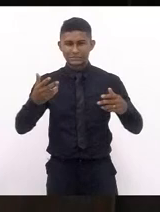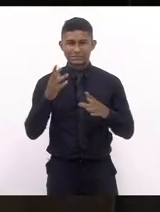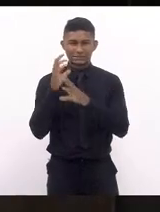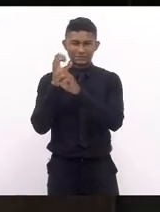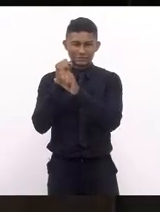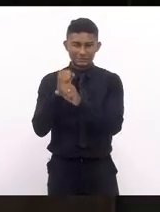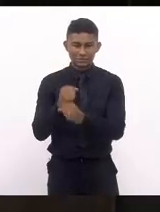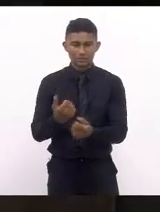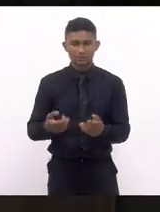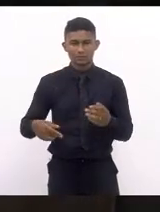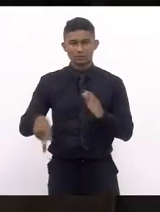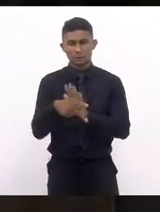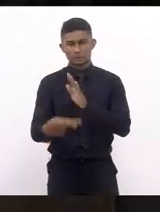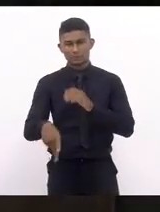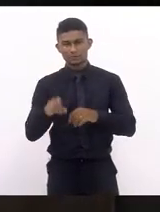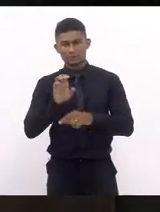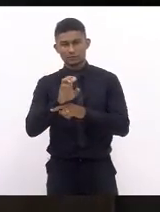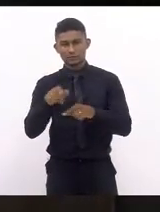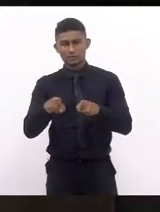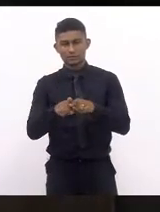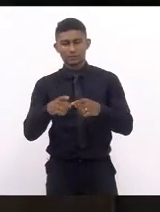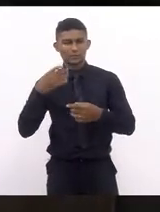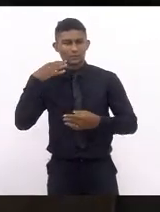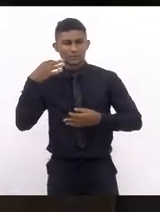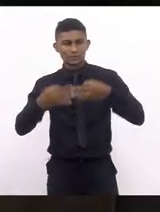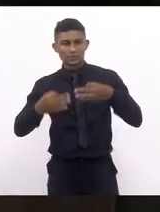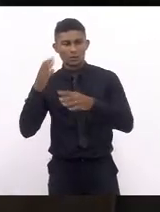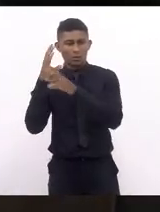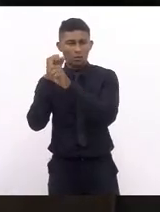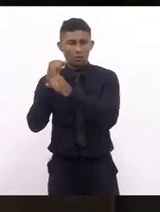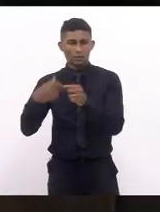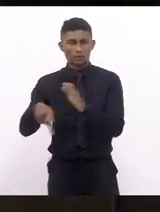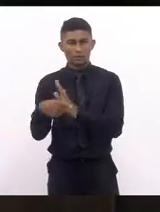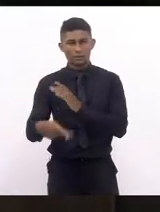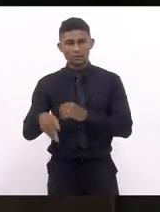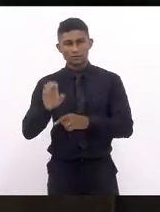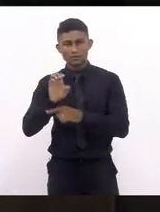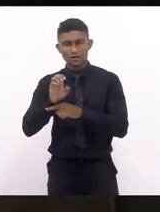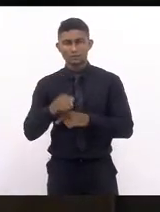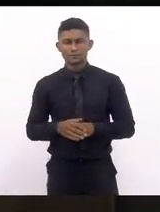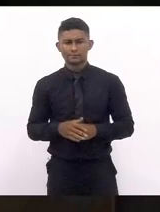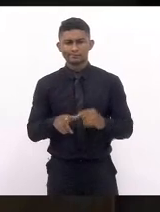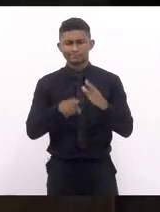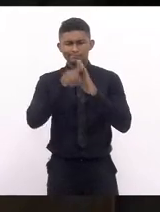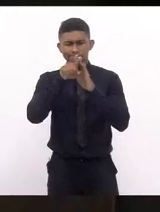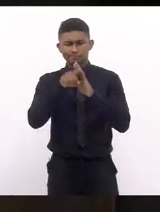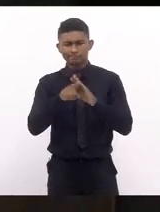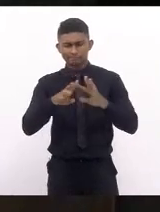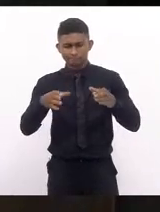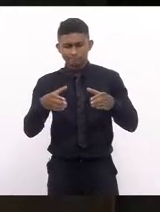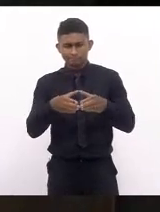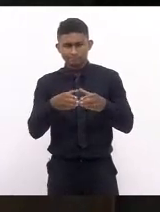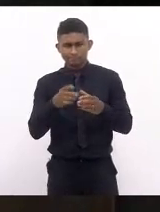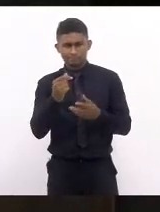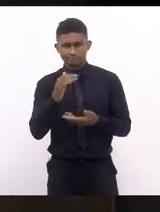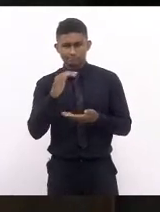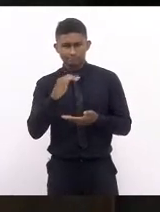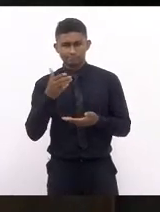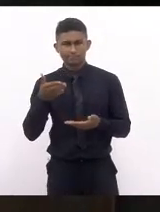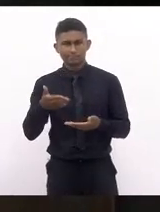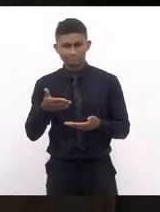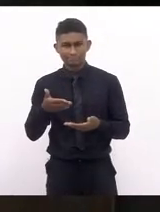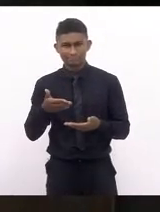contas da gestão do Governo do Estado e as no Tribunal de Contas do Estado a consultoria assessorou a comissão permanente de orçamento e Finanças